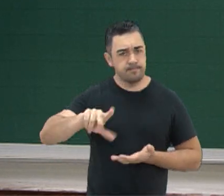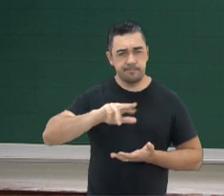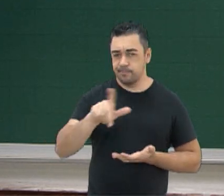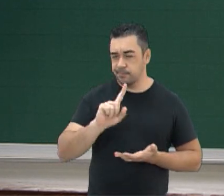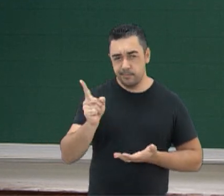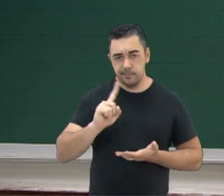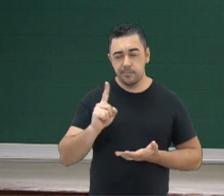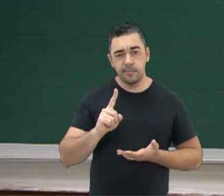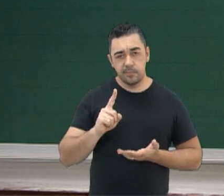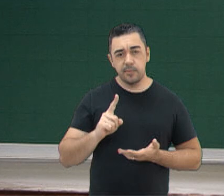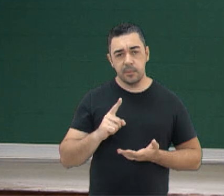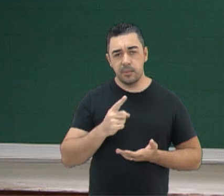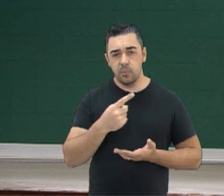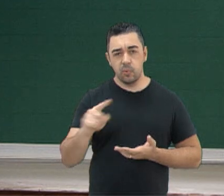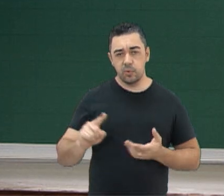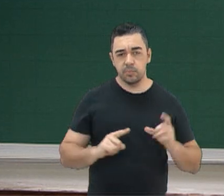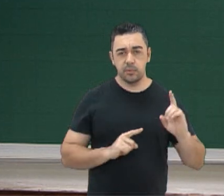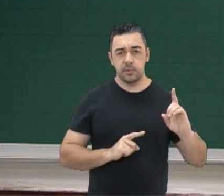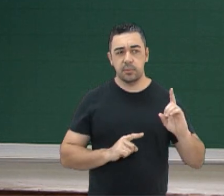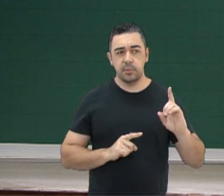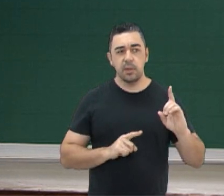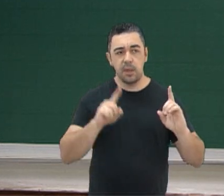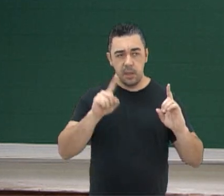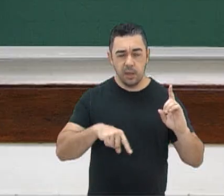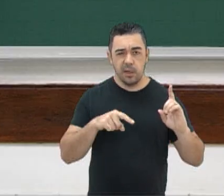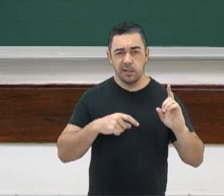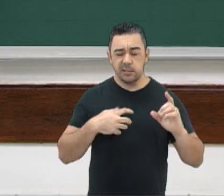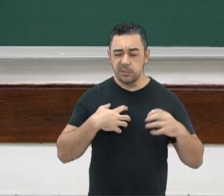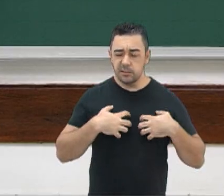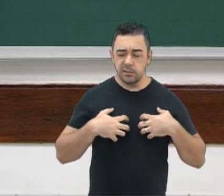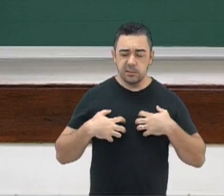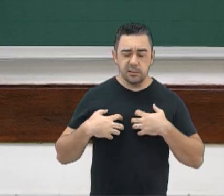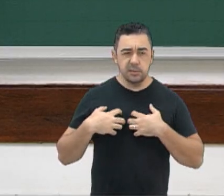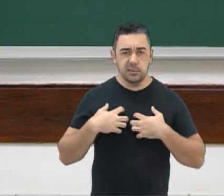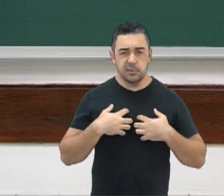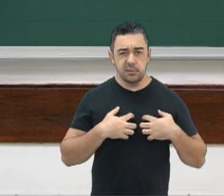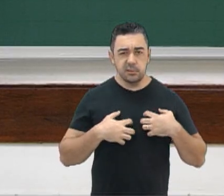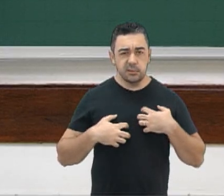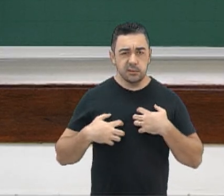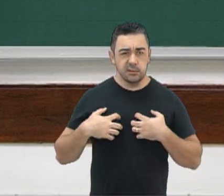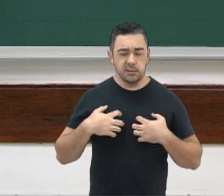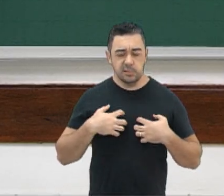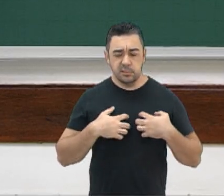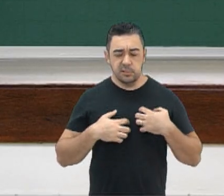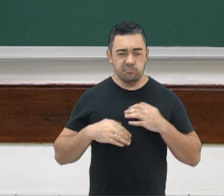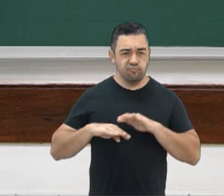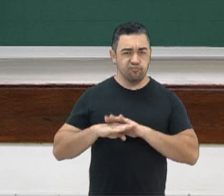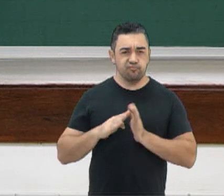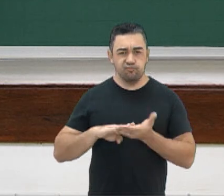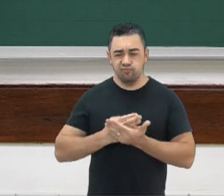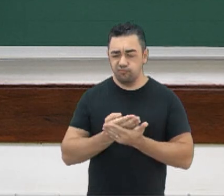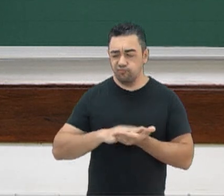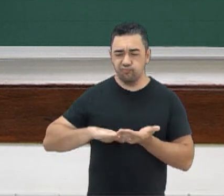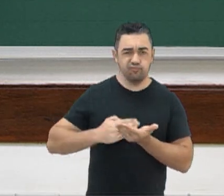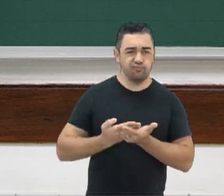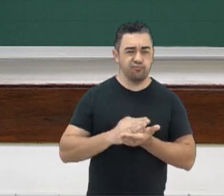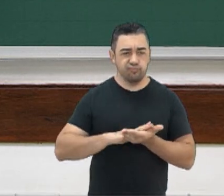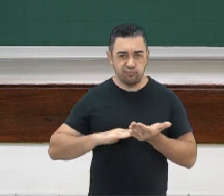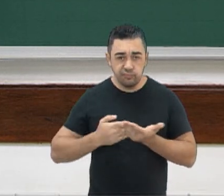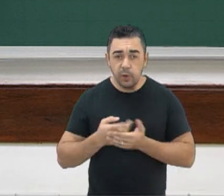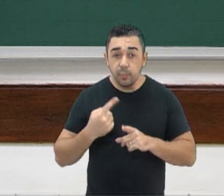também, né? Essa é bem tranquila. Com certeza é uma cena perturbadora, pela informação dada